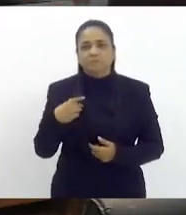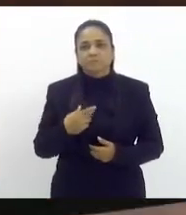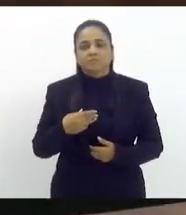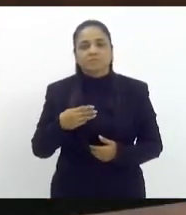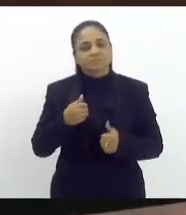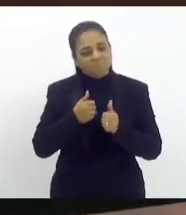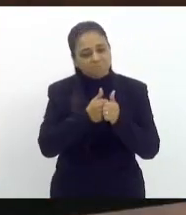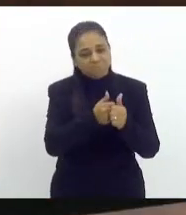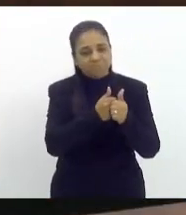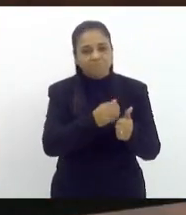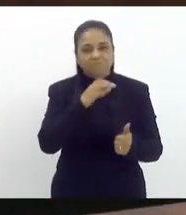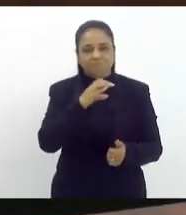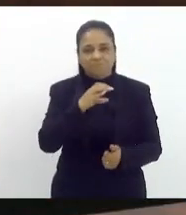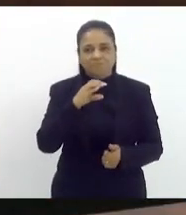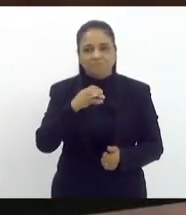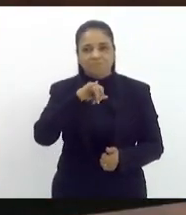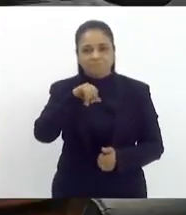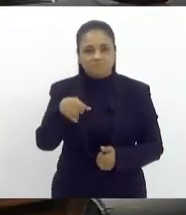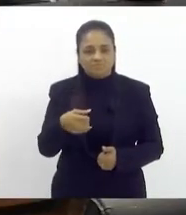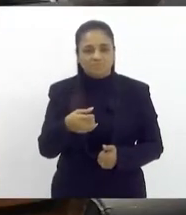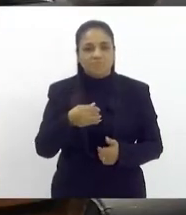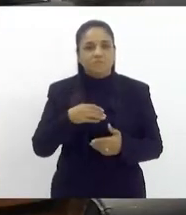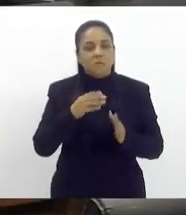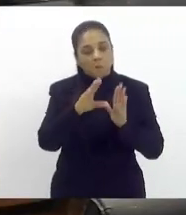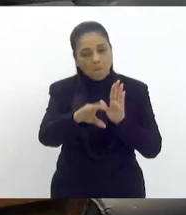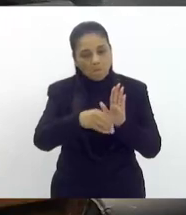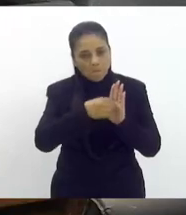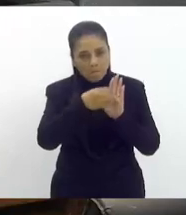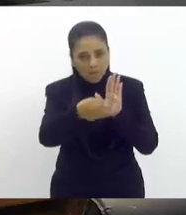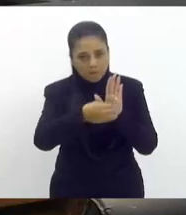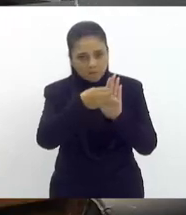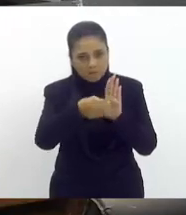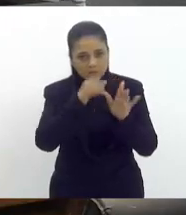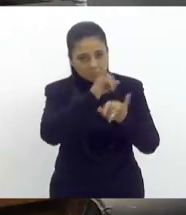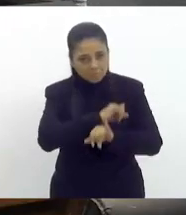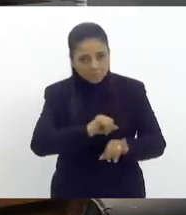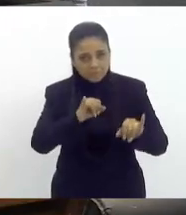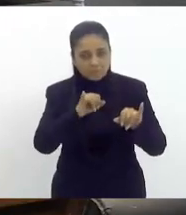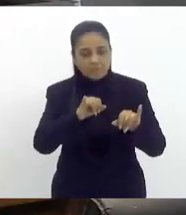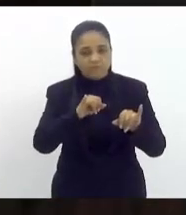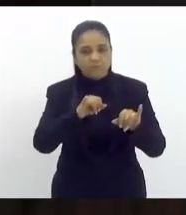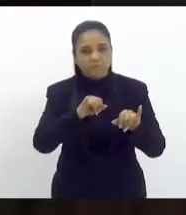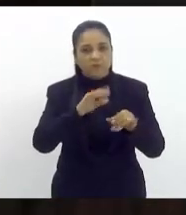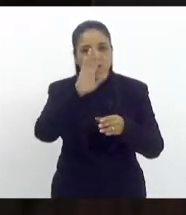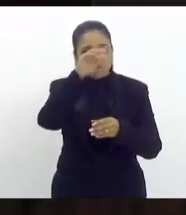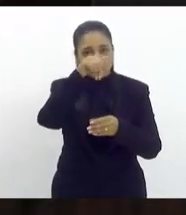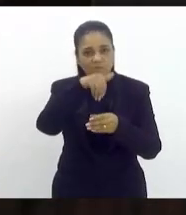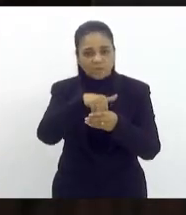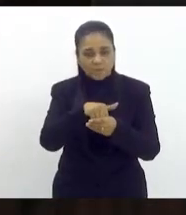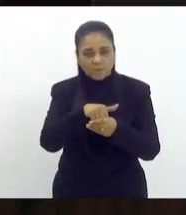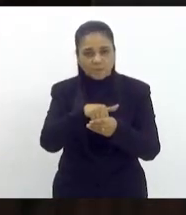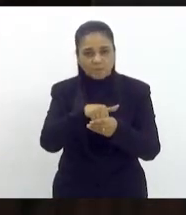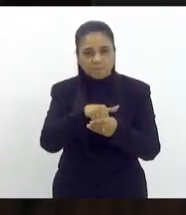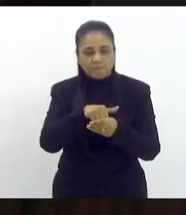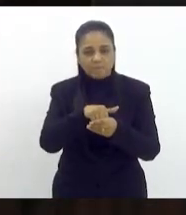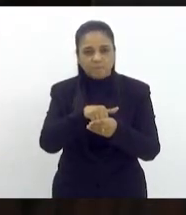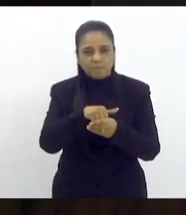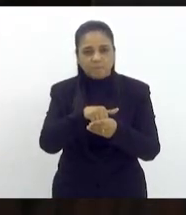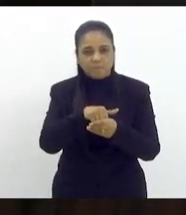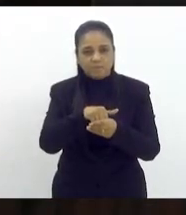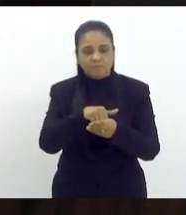acompanha CJ Presidente com os pareceres emitidos em votação o